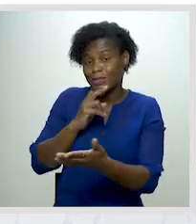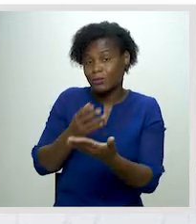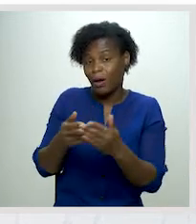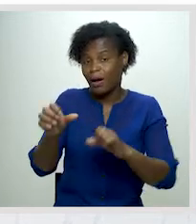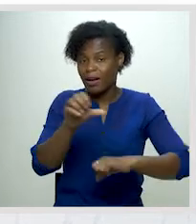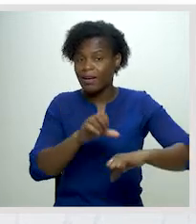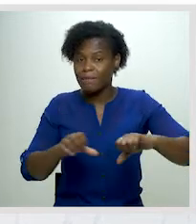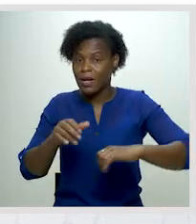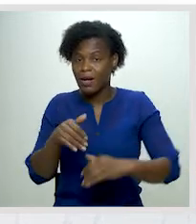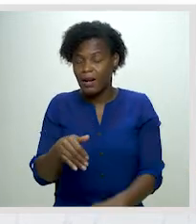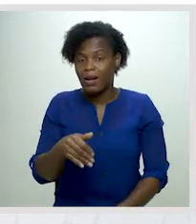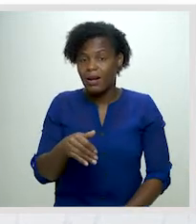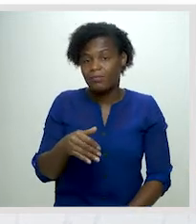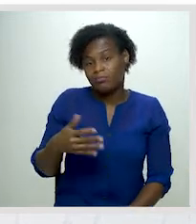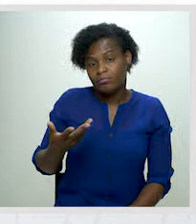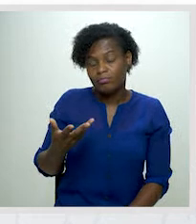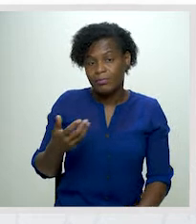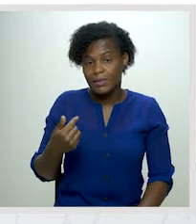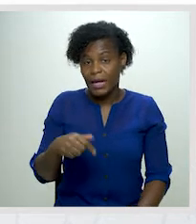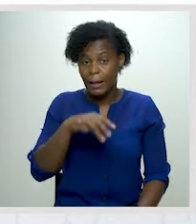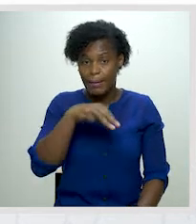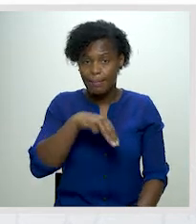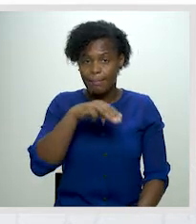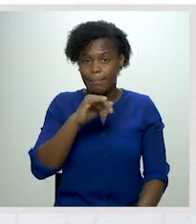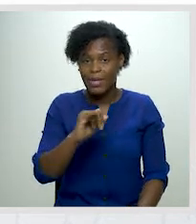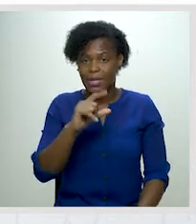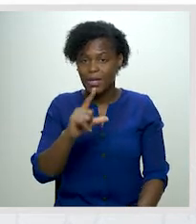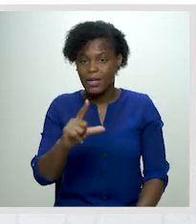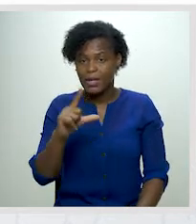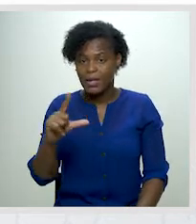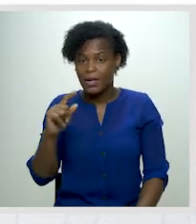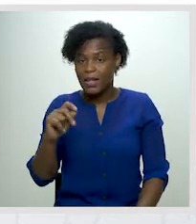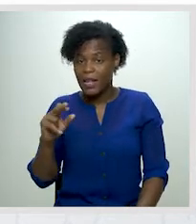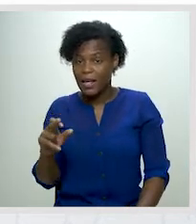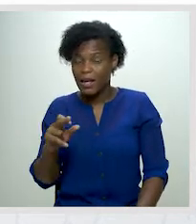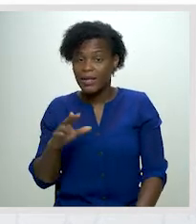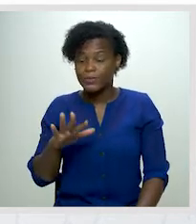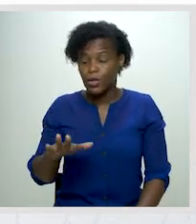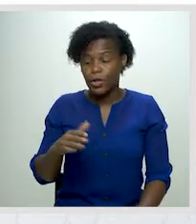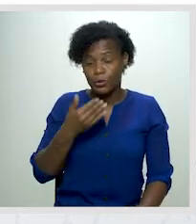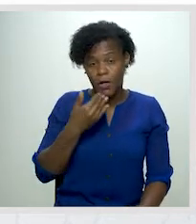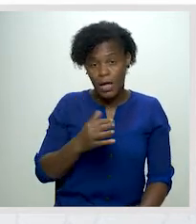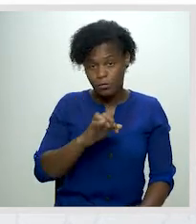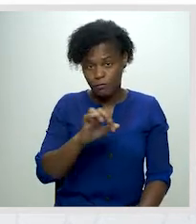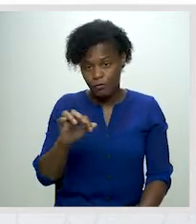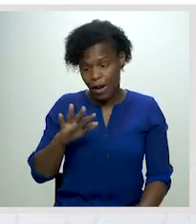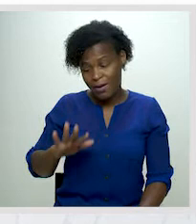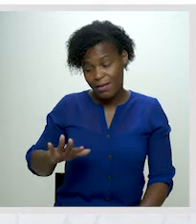reações químicas é que teriam, Miller deixou a